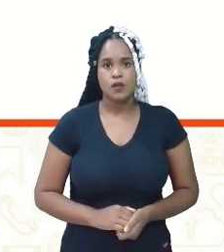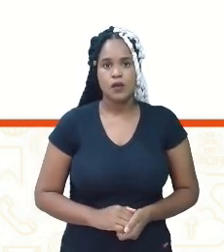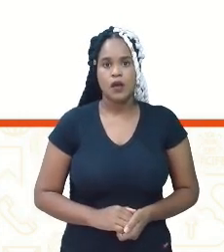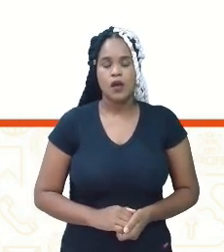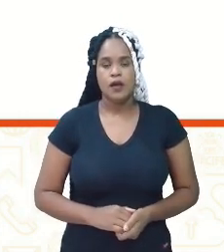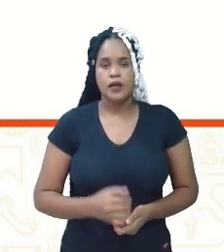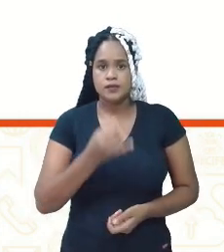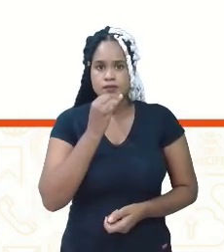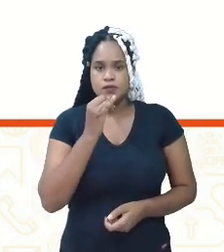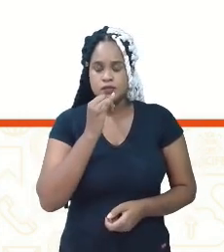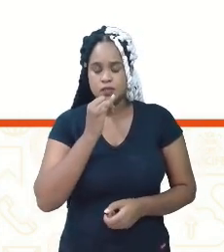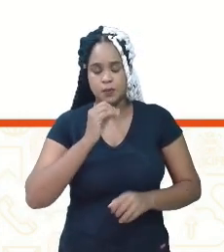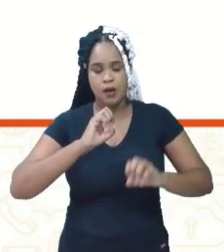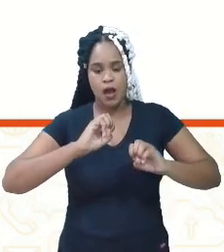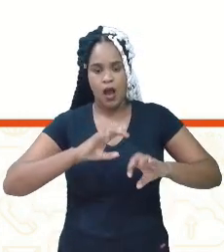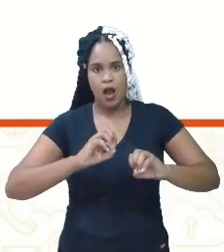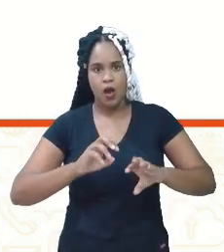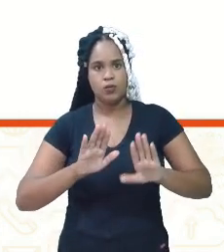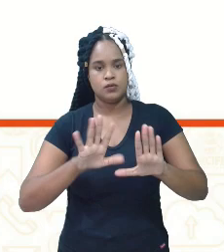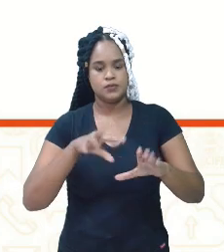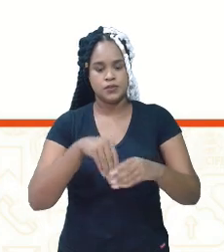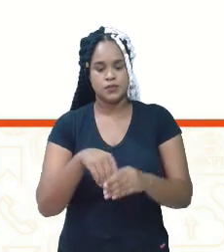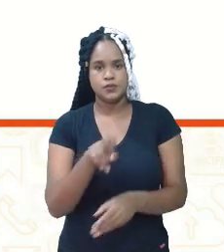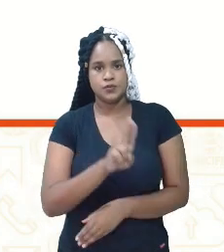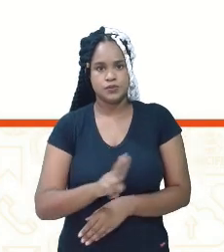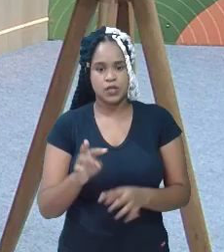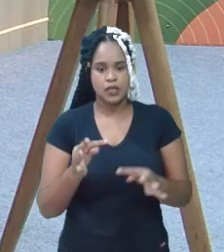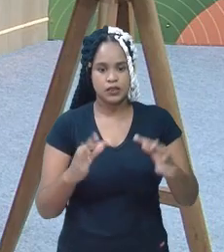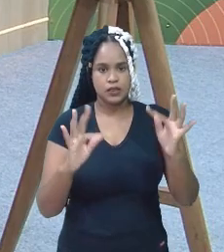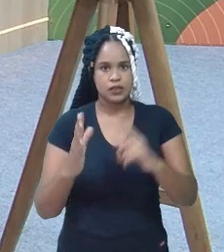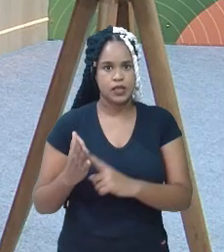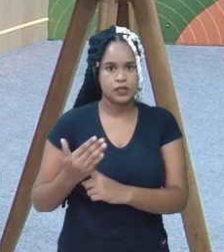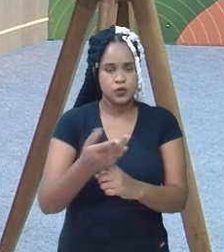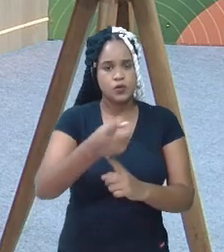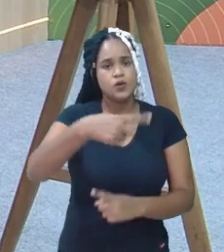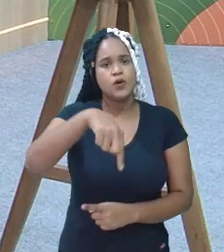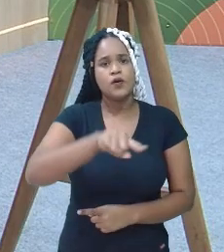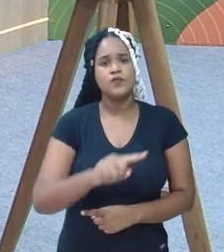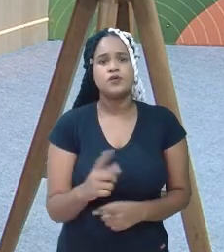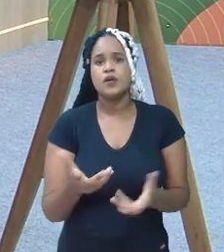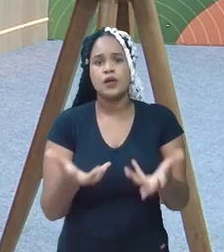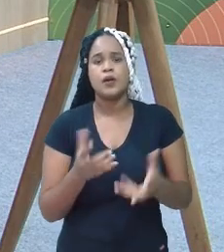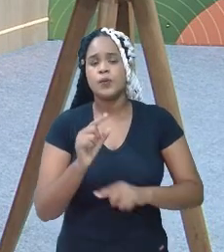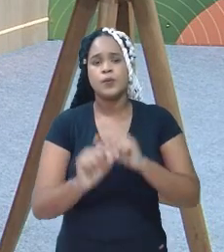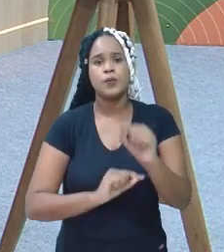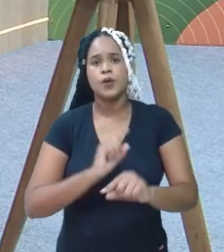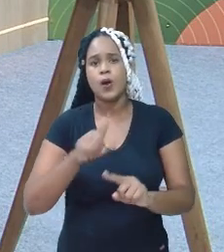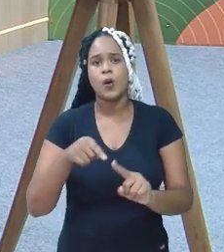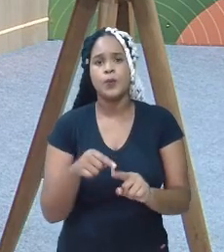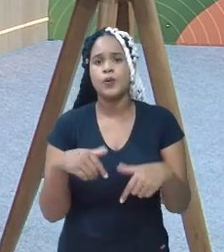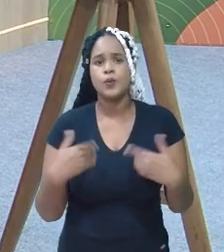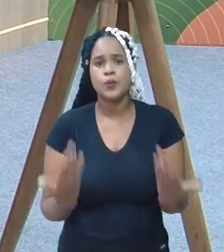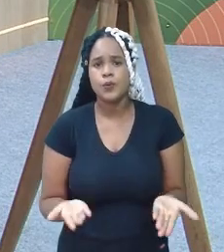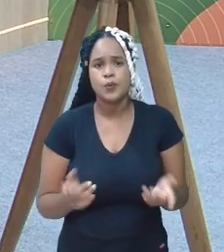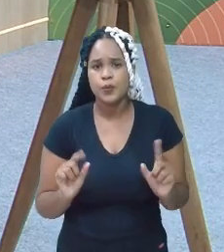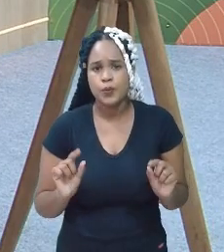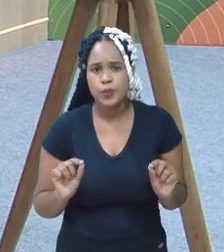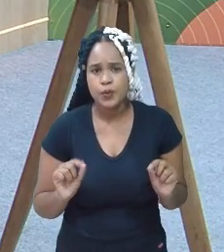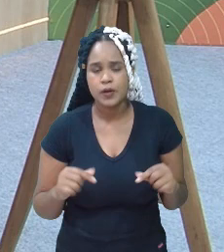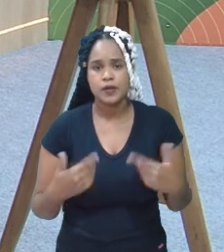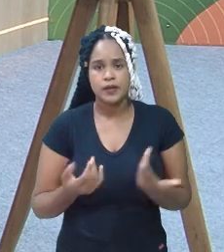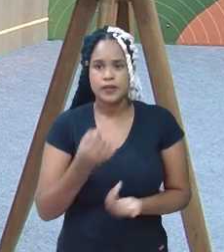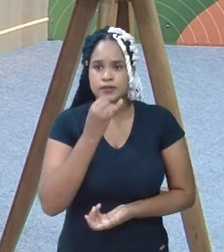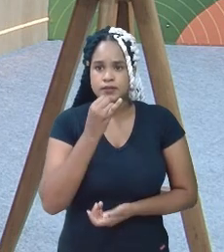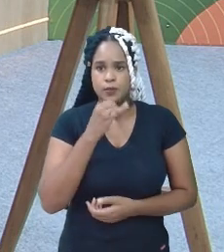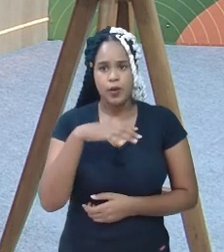aula com o uso da tecnologia. Será que é ética, direitos autorais, linguagem digital? O